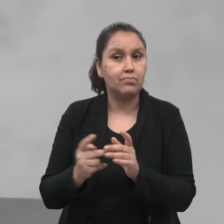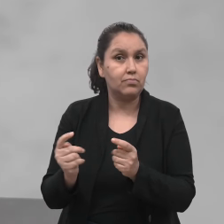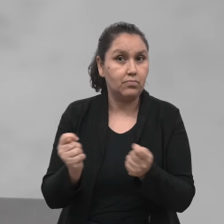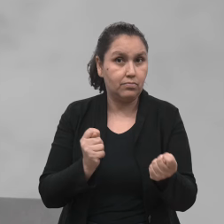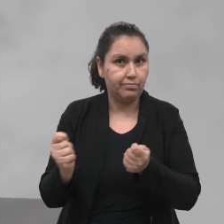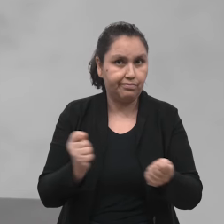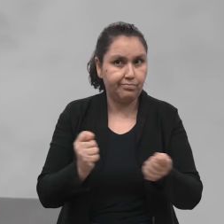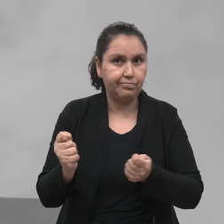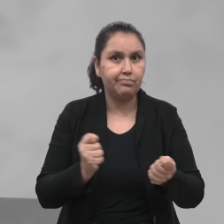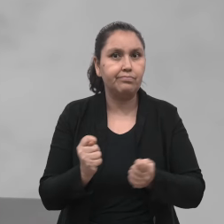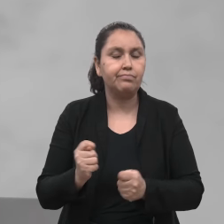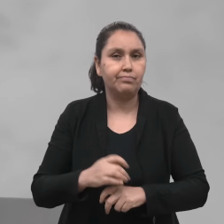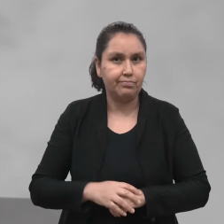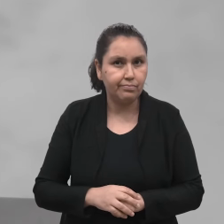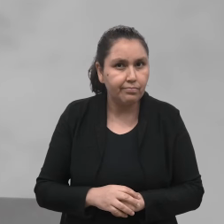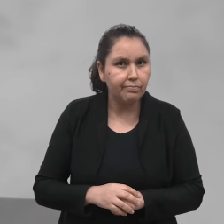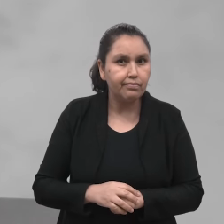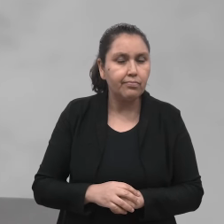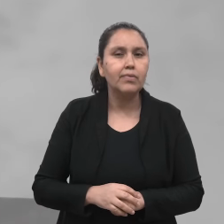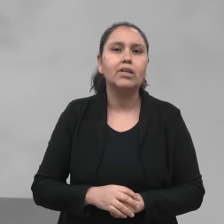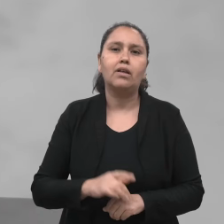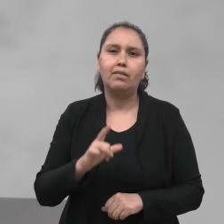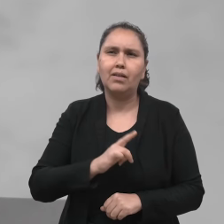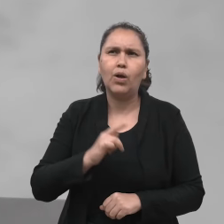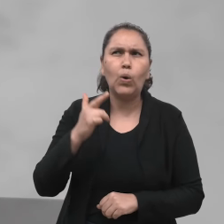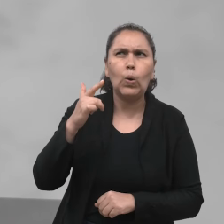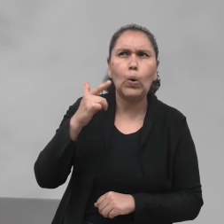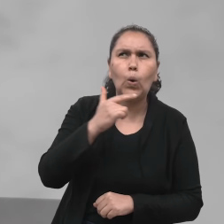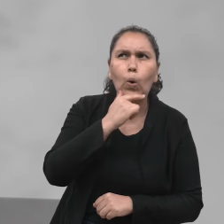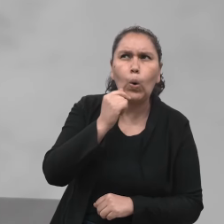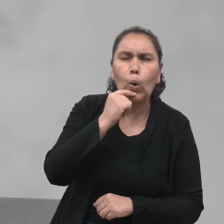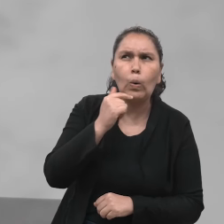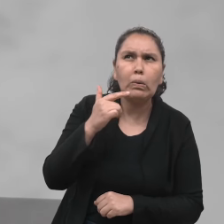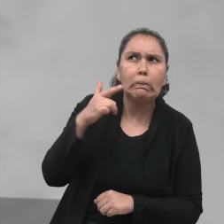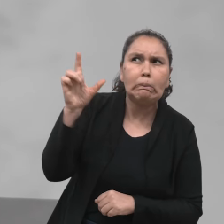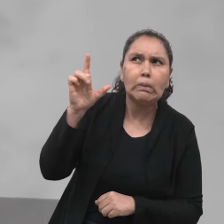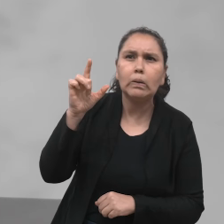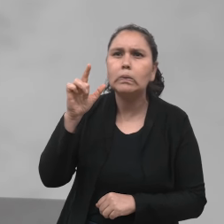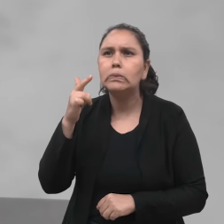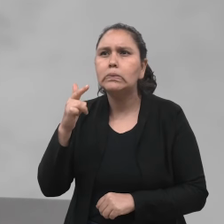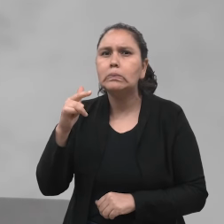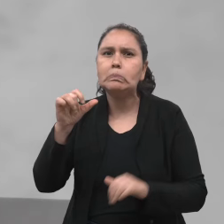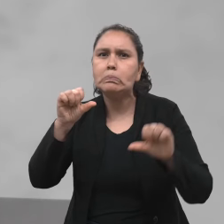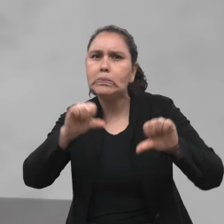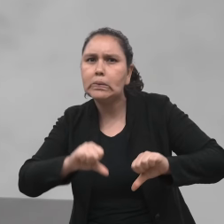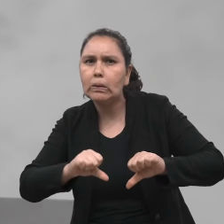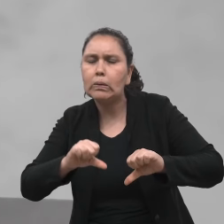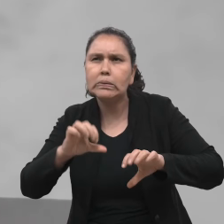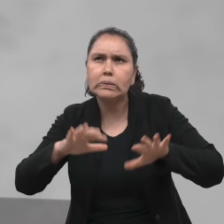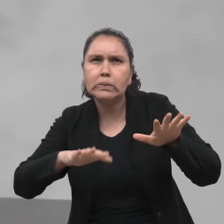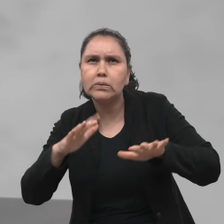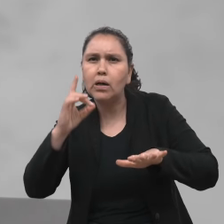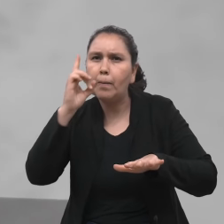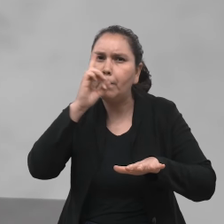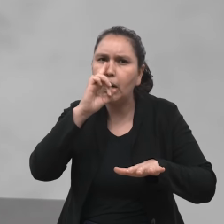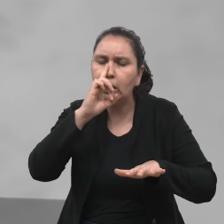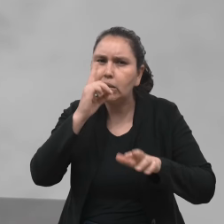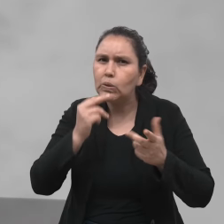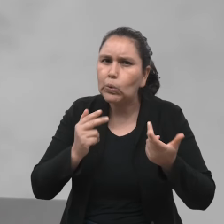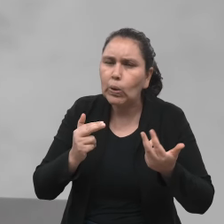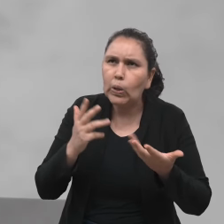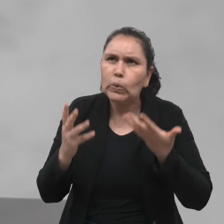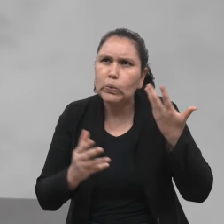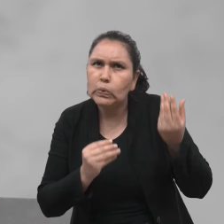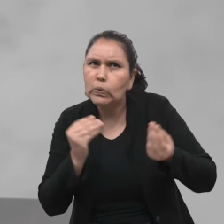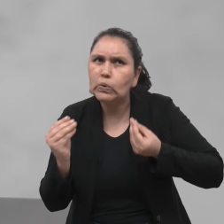isso é controle. Então, essa confusão, será que realmente não é assim? Mas tem homem muito pior lá fora. Será que não é, relacionamento foi assim com minha mãe? Será que não é